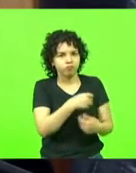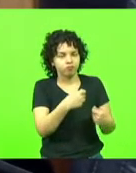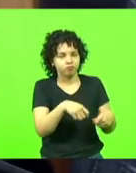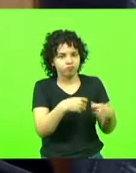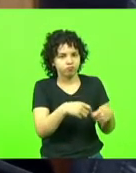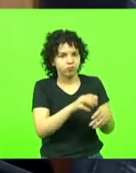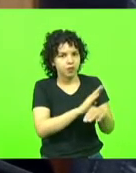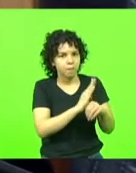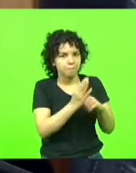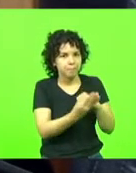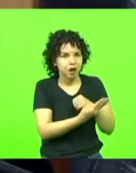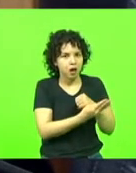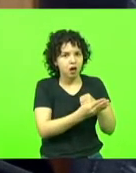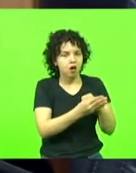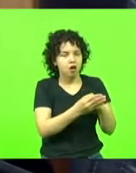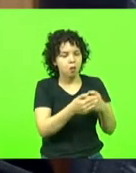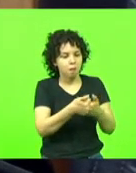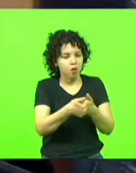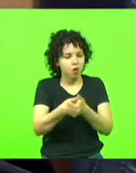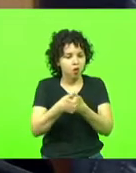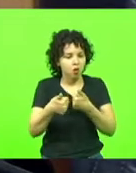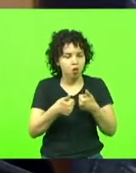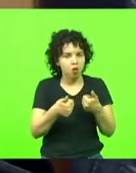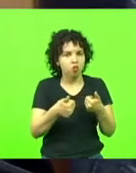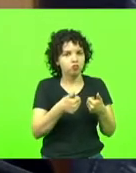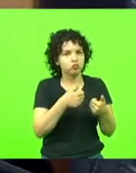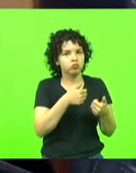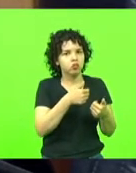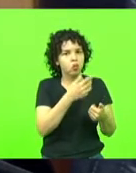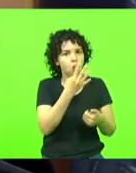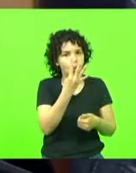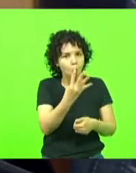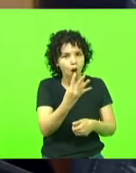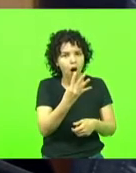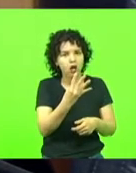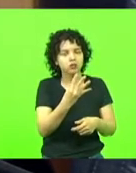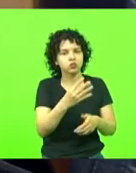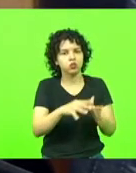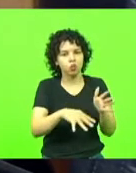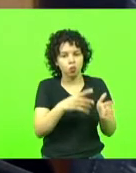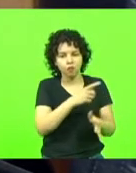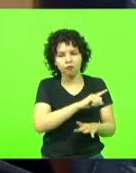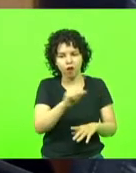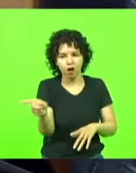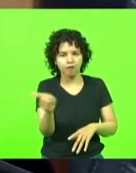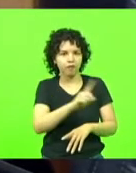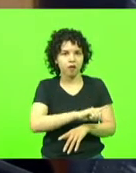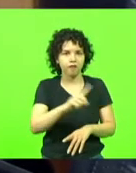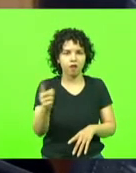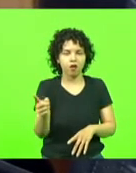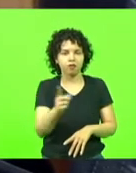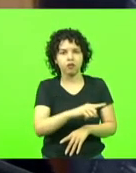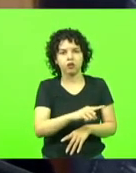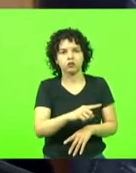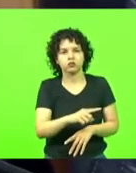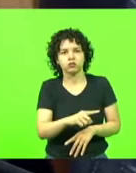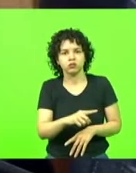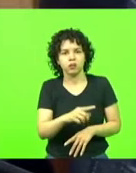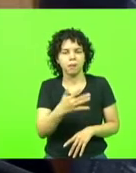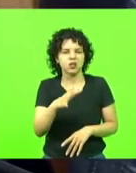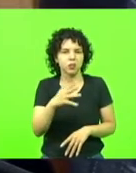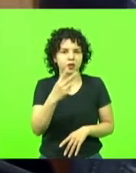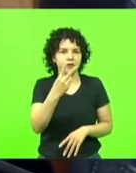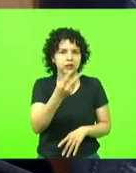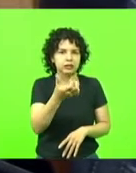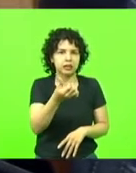bairros próximos à cidade para ir 4 vezes, para trabalhar e voltar para sua casa. Gasta, em média, R$ 26,00 por